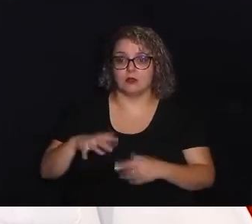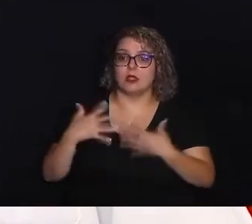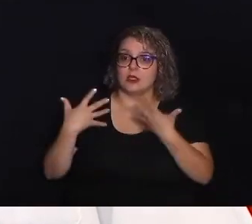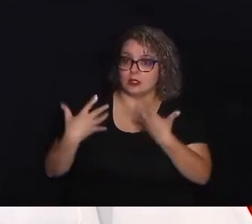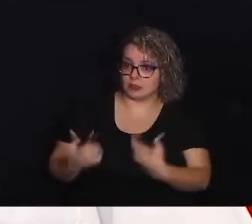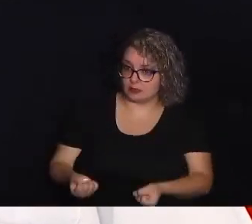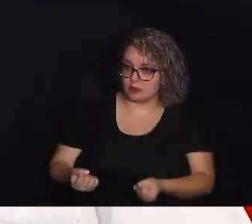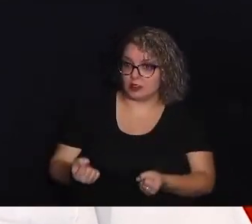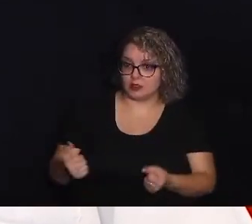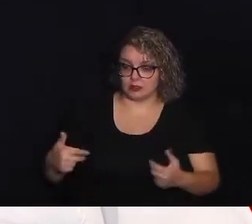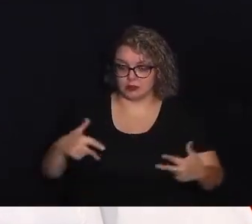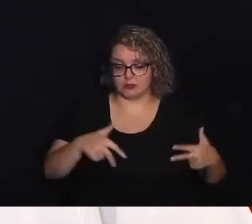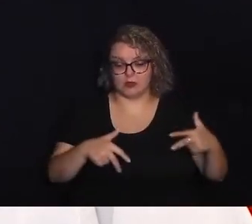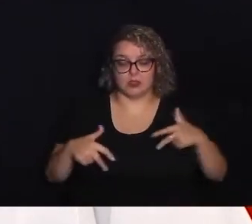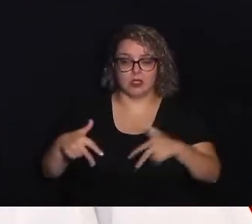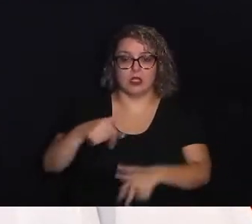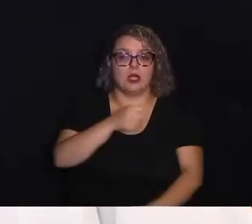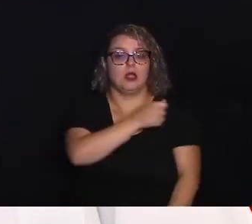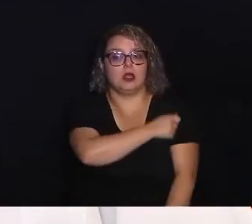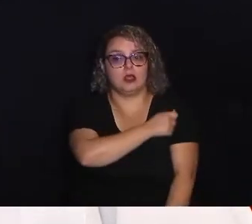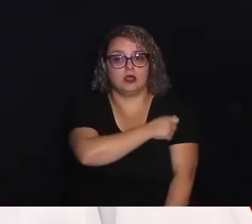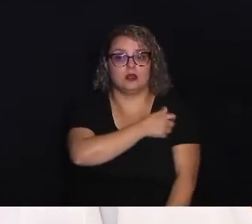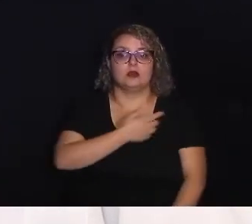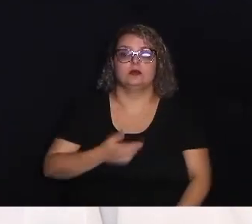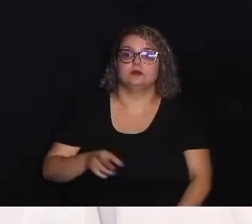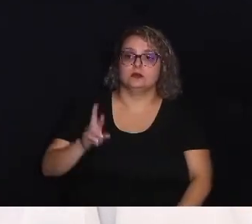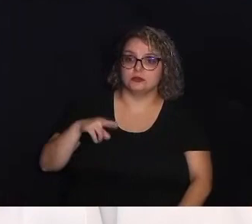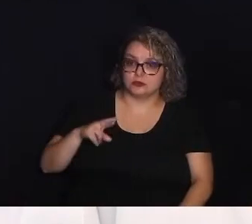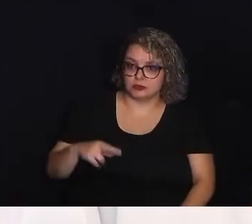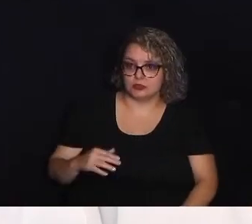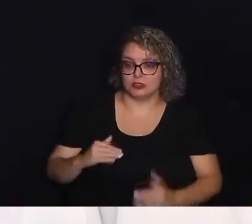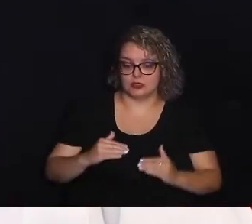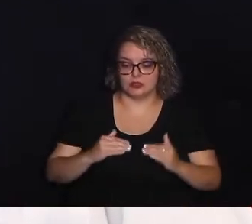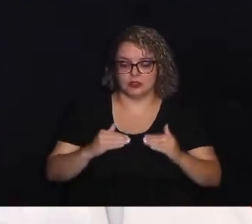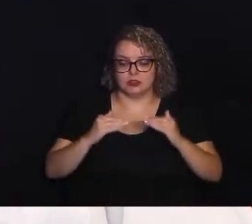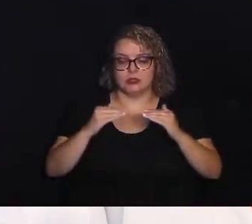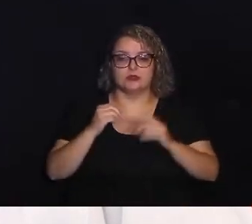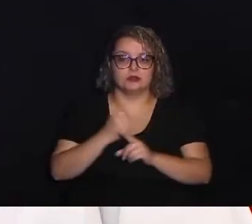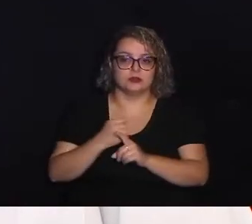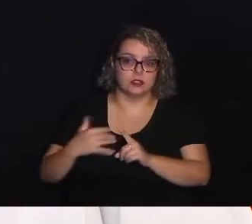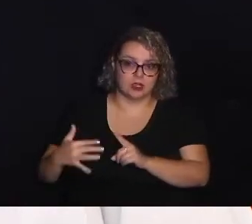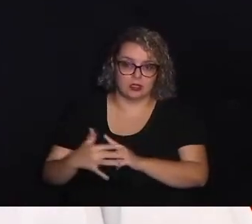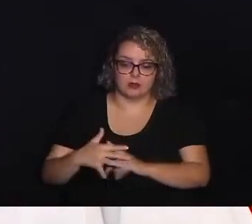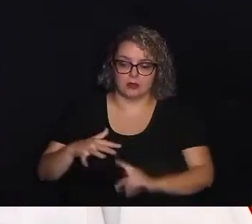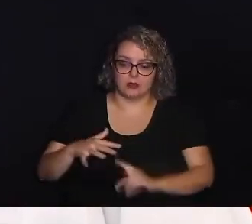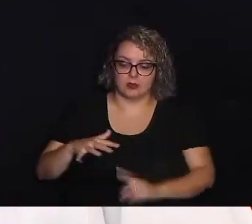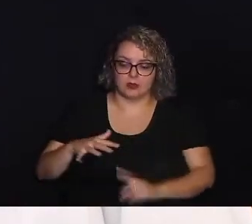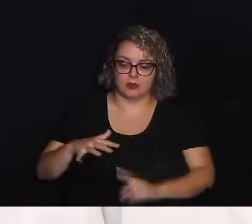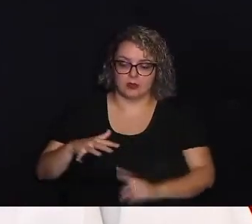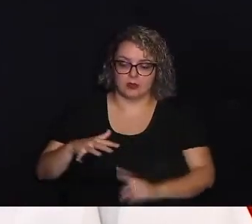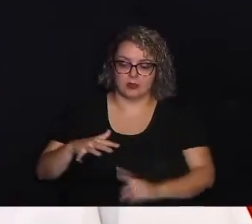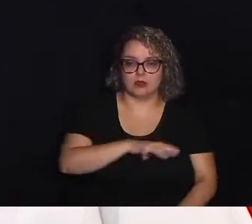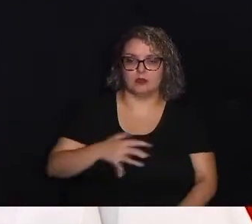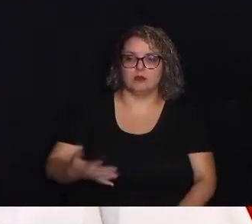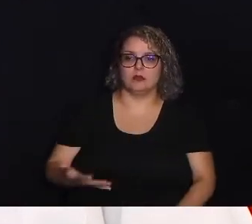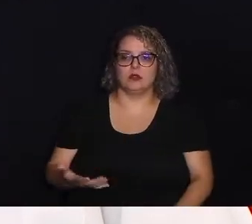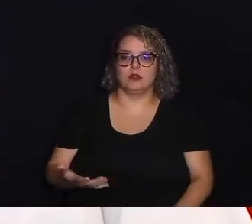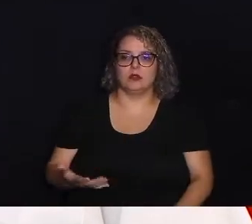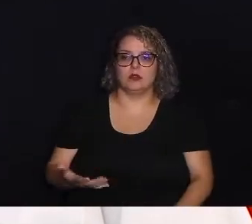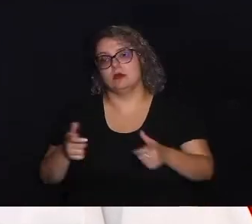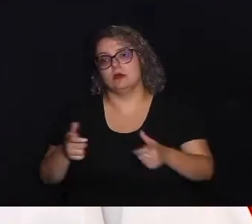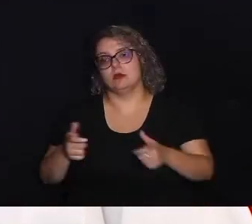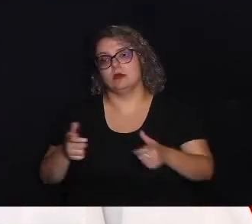essa dimensão porque cada vez mais ela recebe dentro seus espaço alunos provenientes de camadas sociais